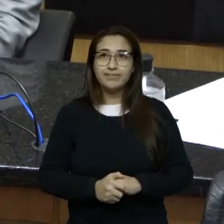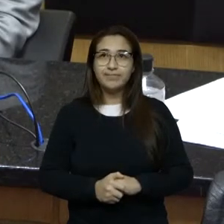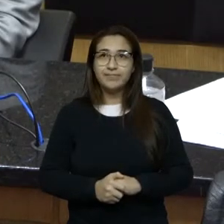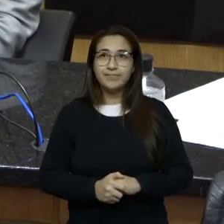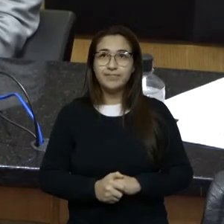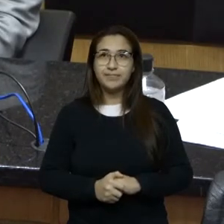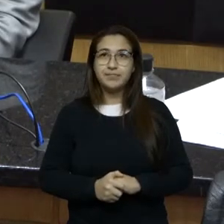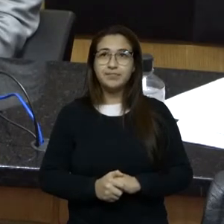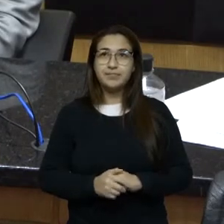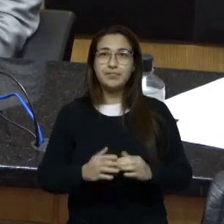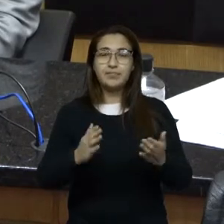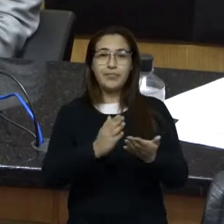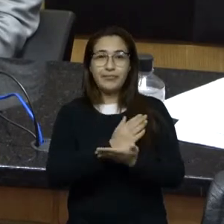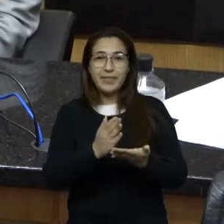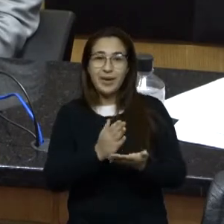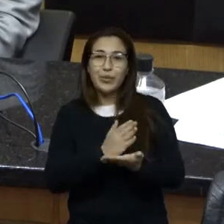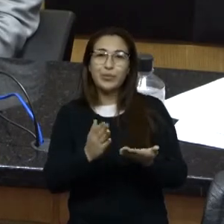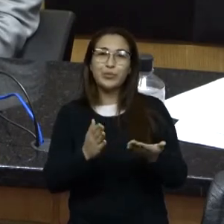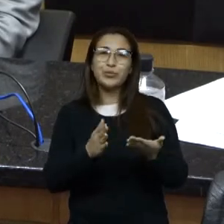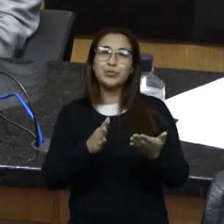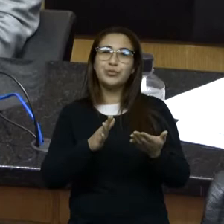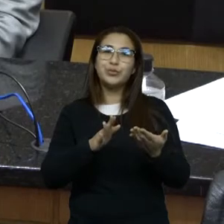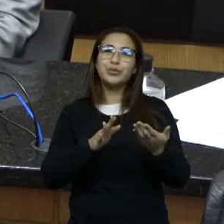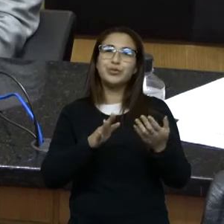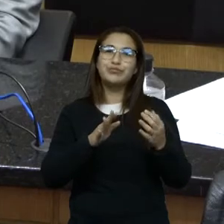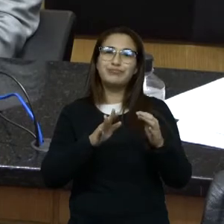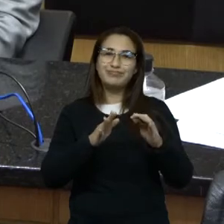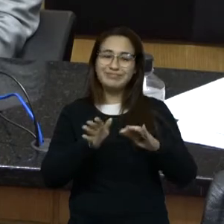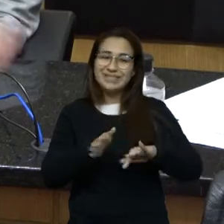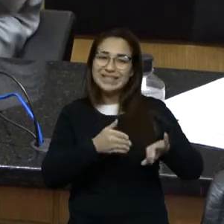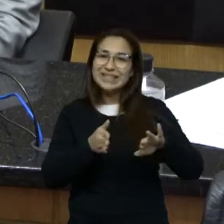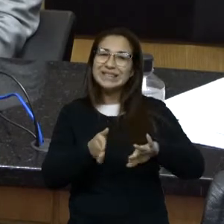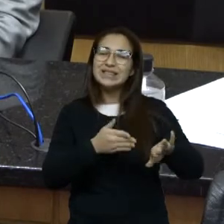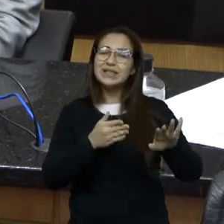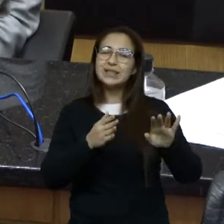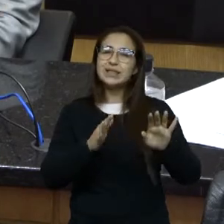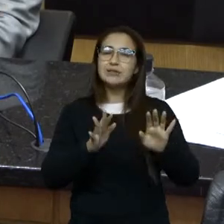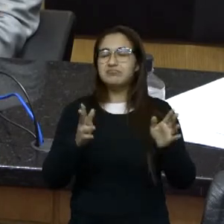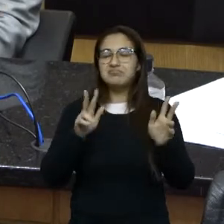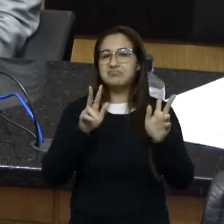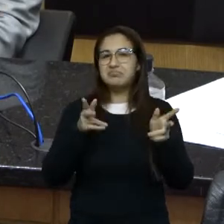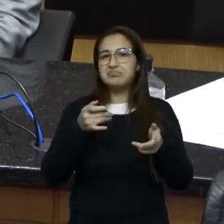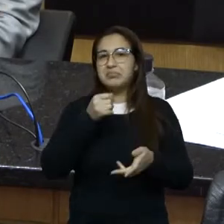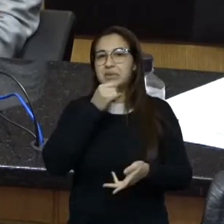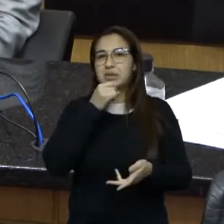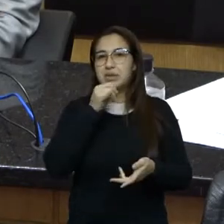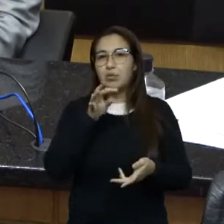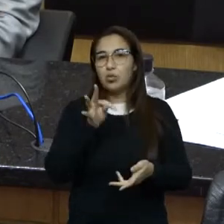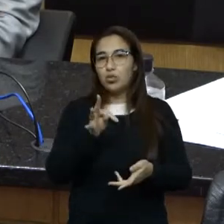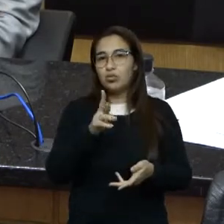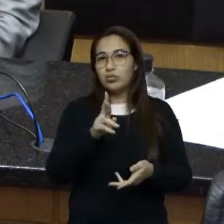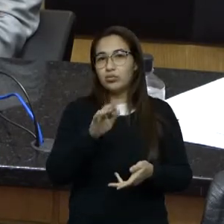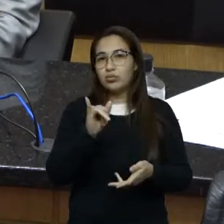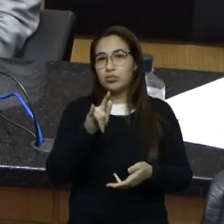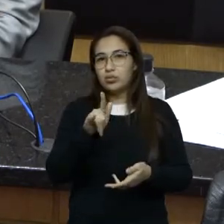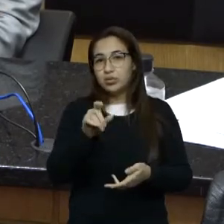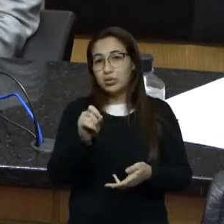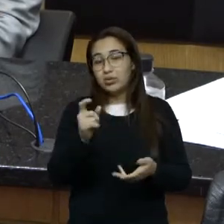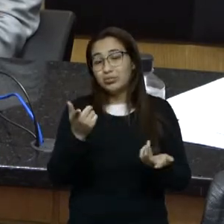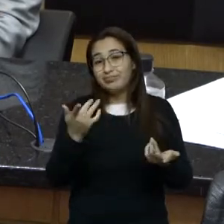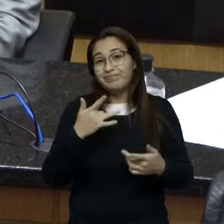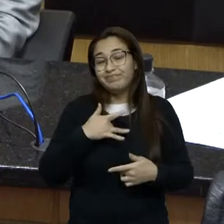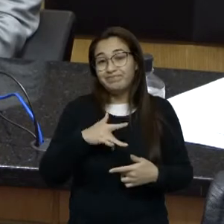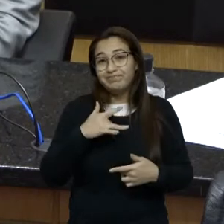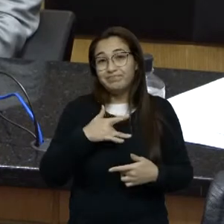em algumas coisas aí do ficaram para frente é a questão por exemplo do tipo que infelizmente